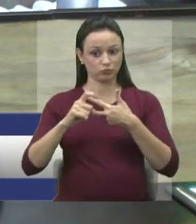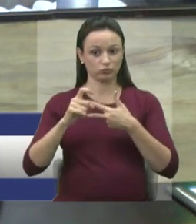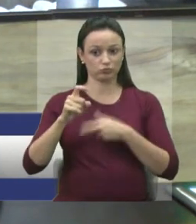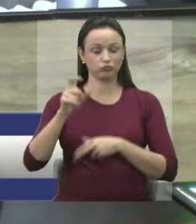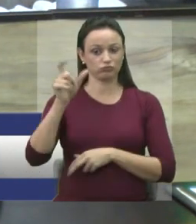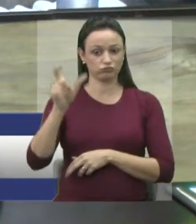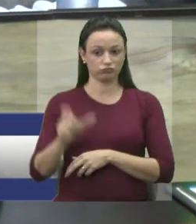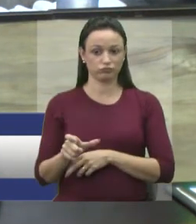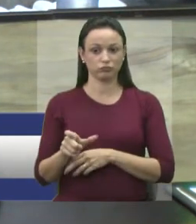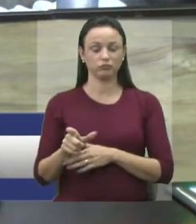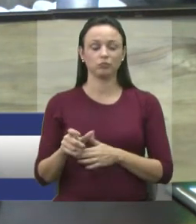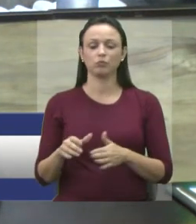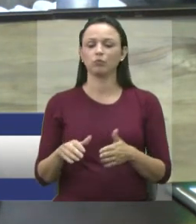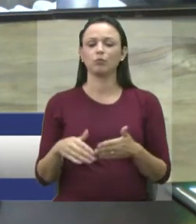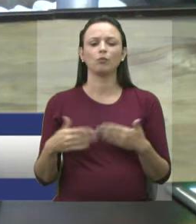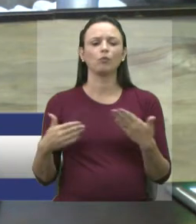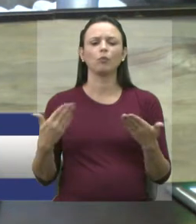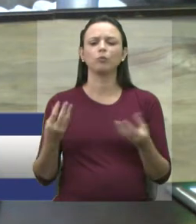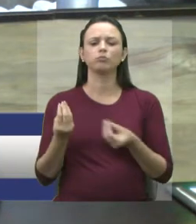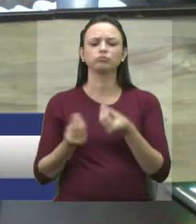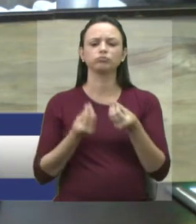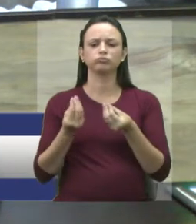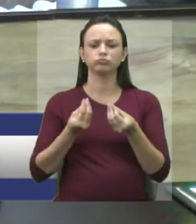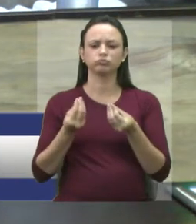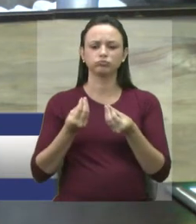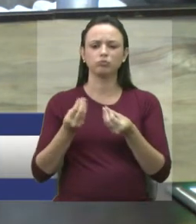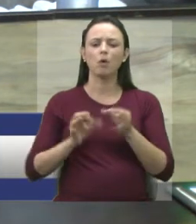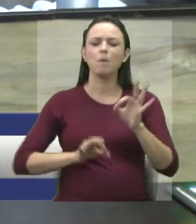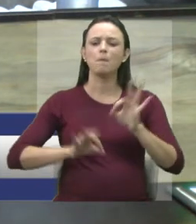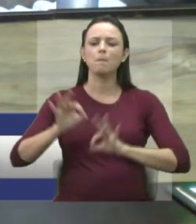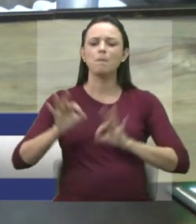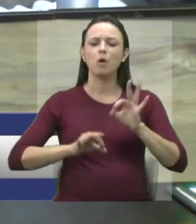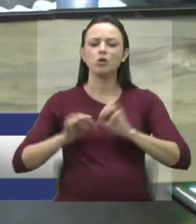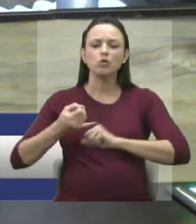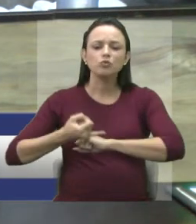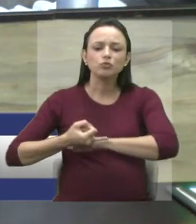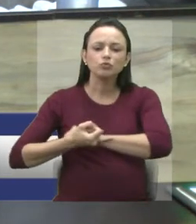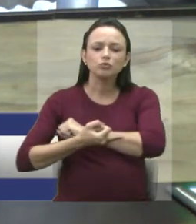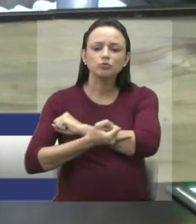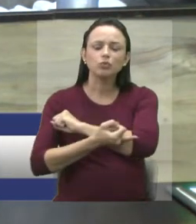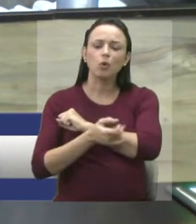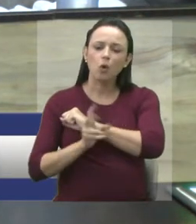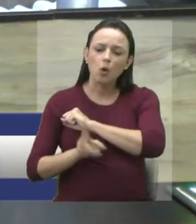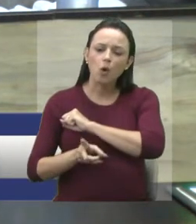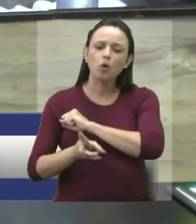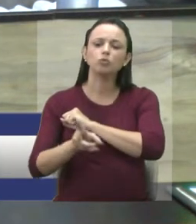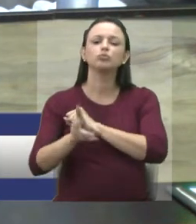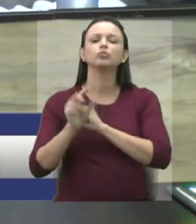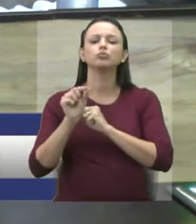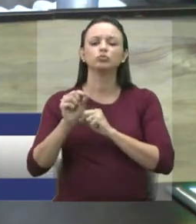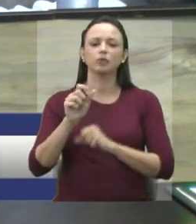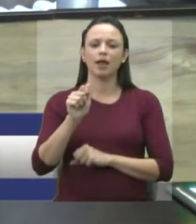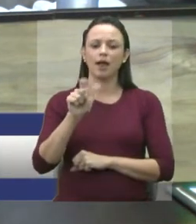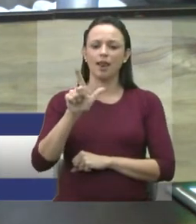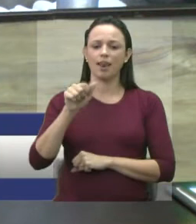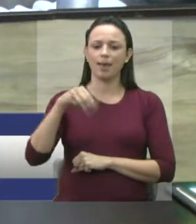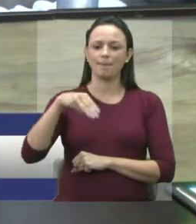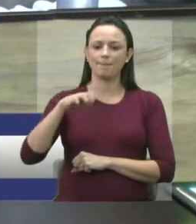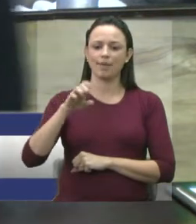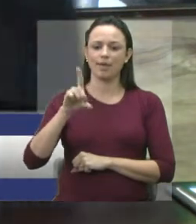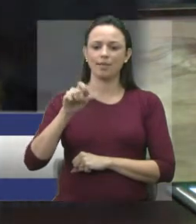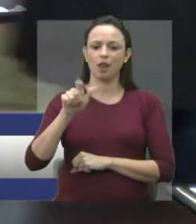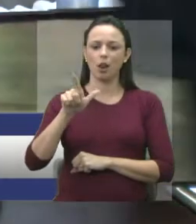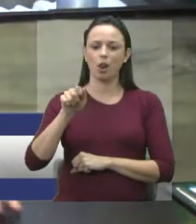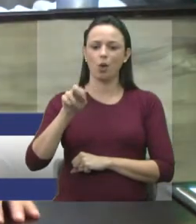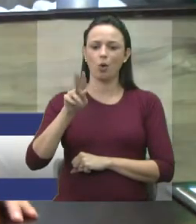que fase está o projeto de infraestrutura para dar continuidade na Alameda Lourenço Avelino